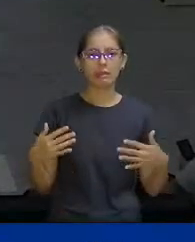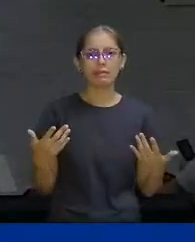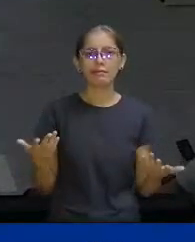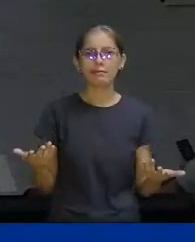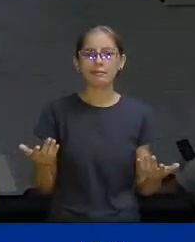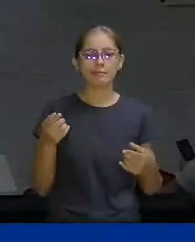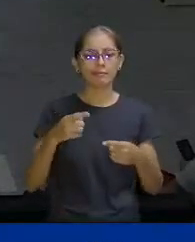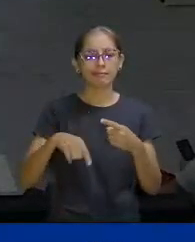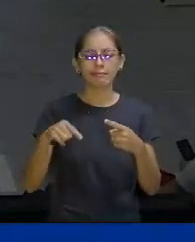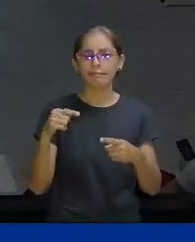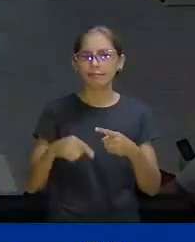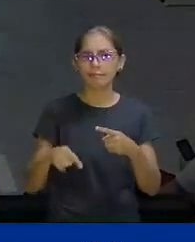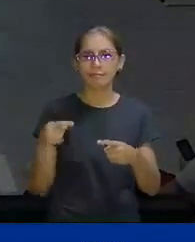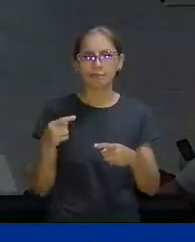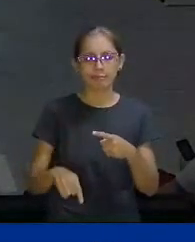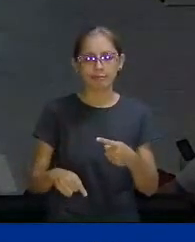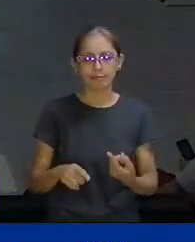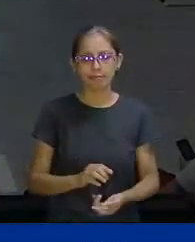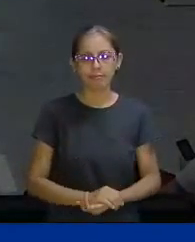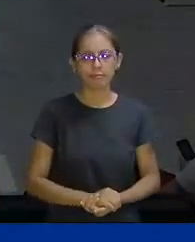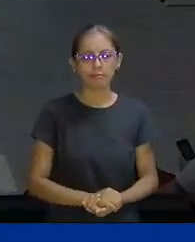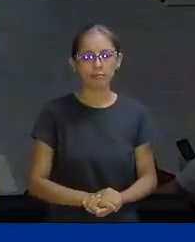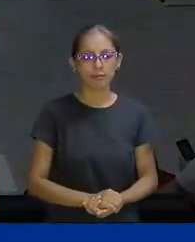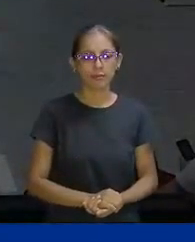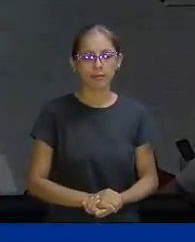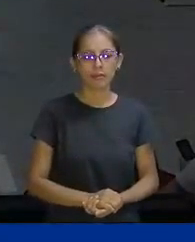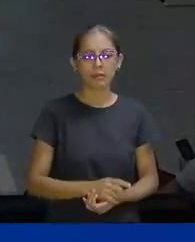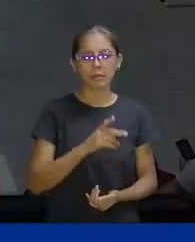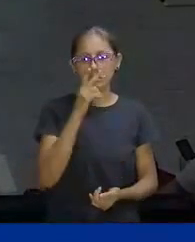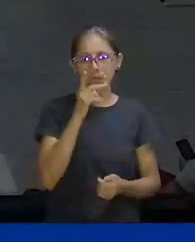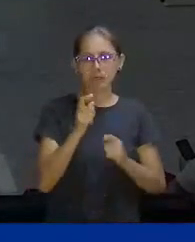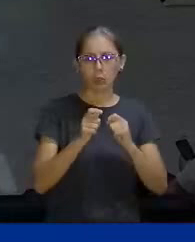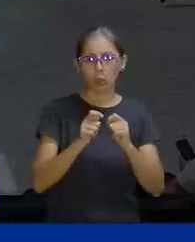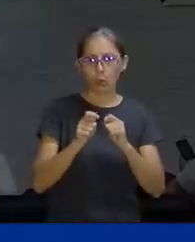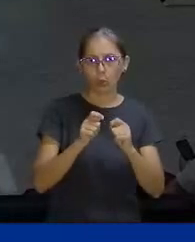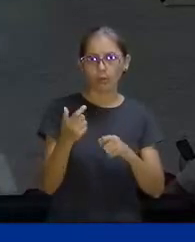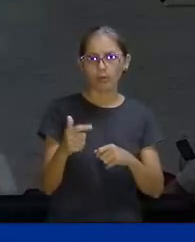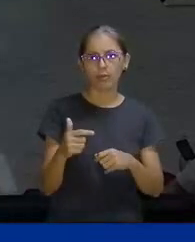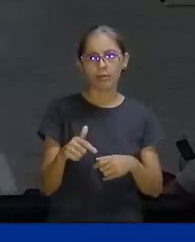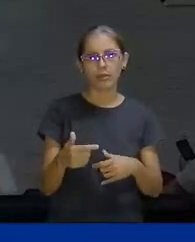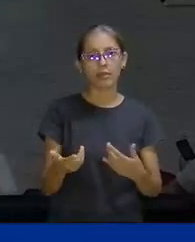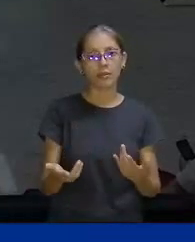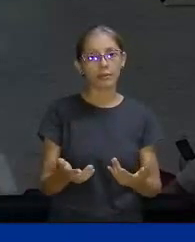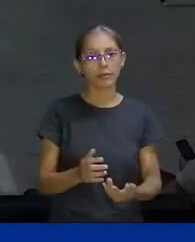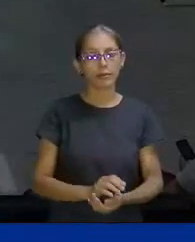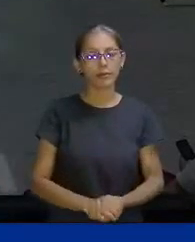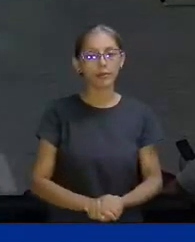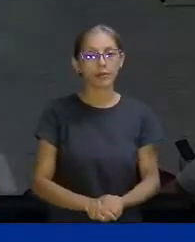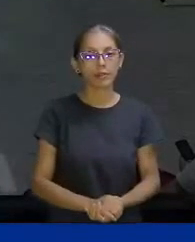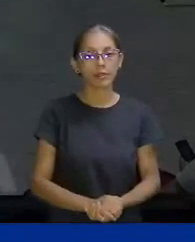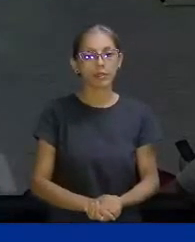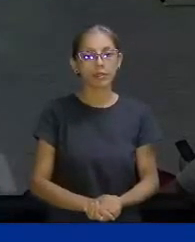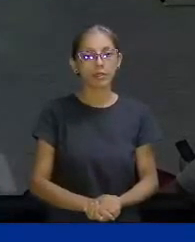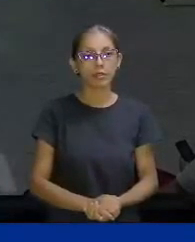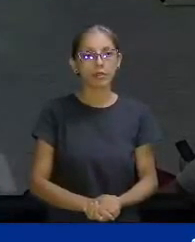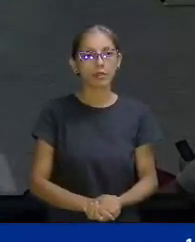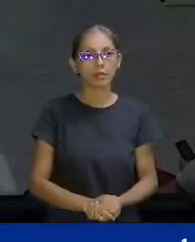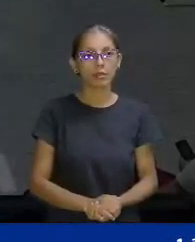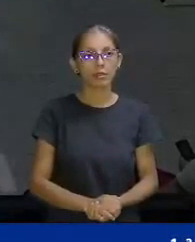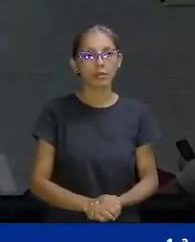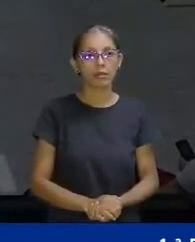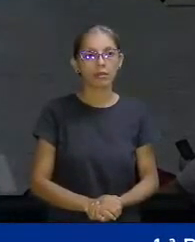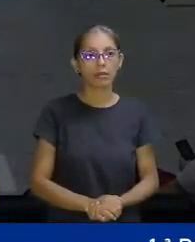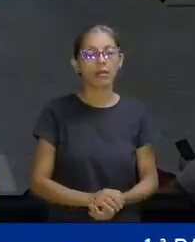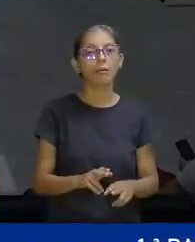e não atendeu realmente o princípio da economicidade. Então, com esse entendimento, senhor presidente, eu vou divergir, tá,